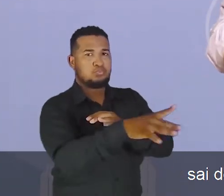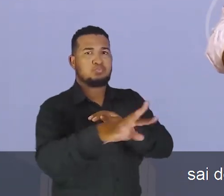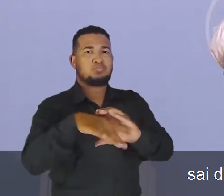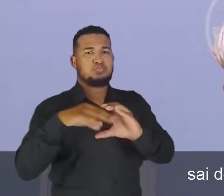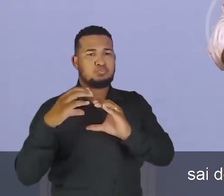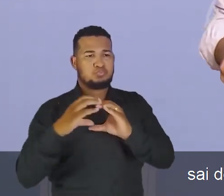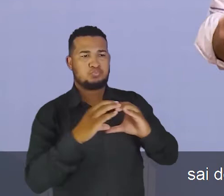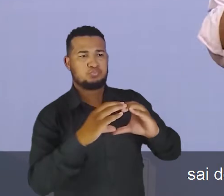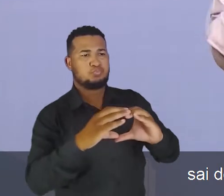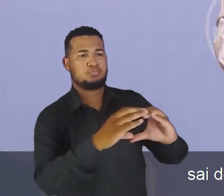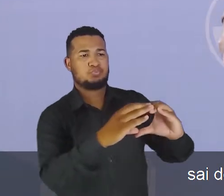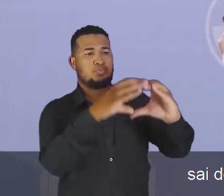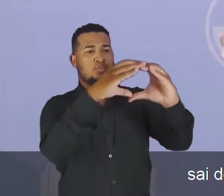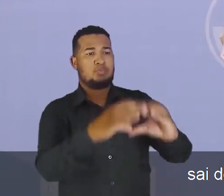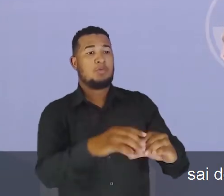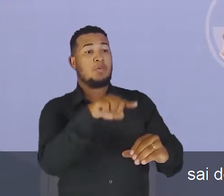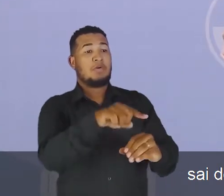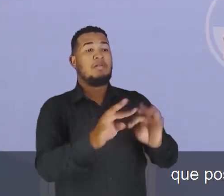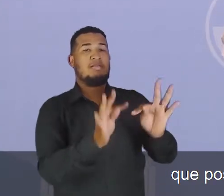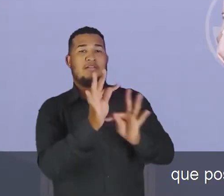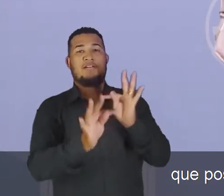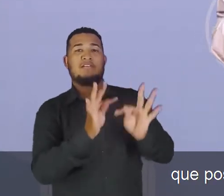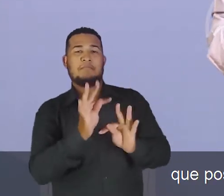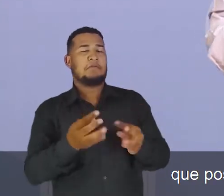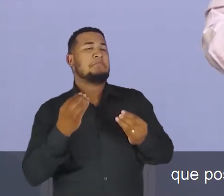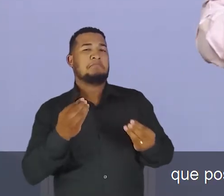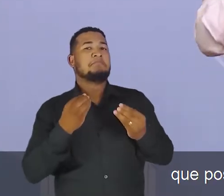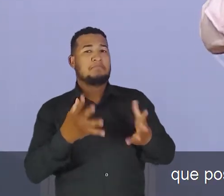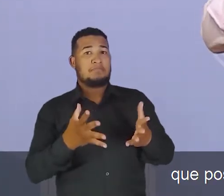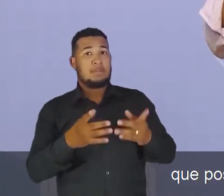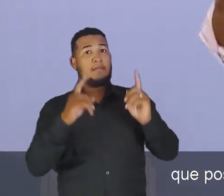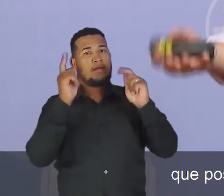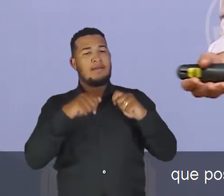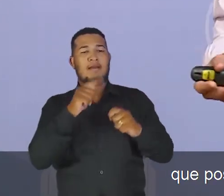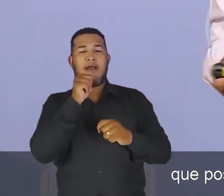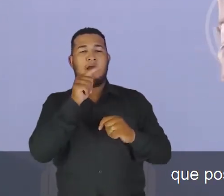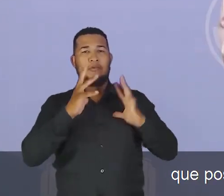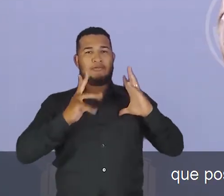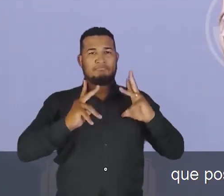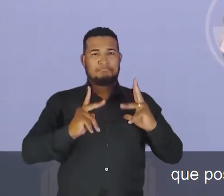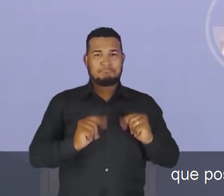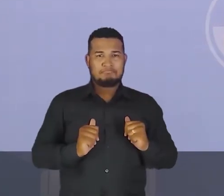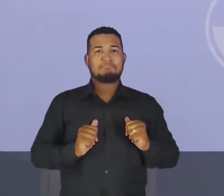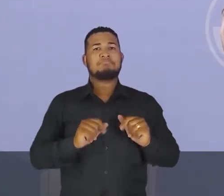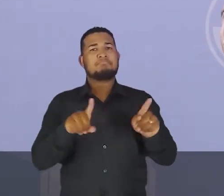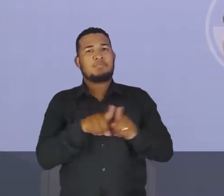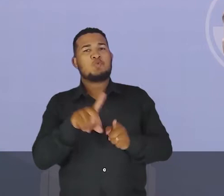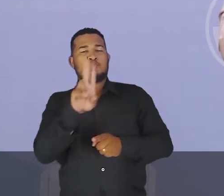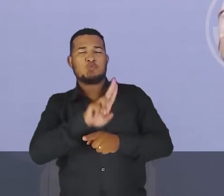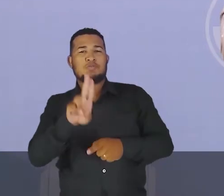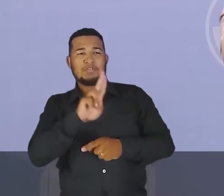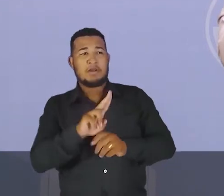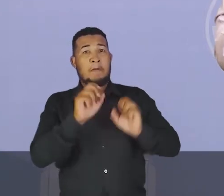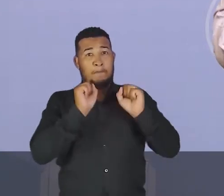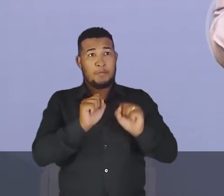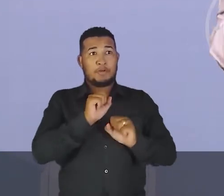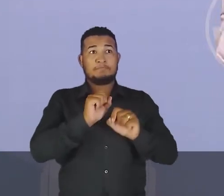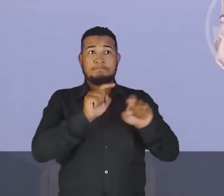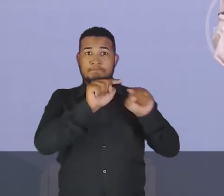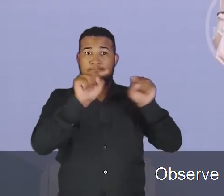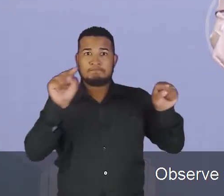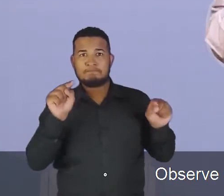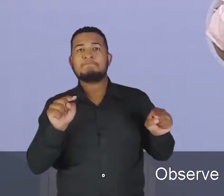vai em direção à estação de tratamento para que possa haver a purificação da água, para que a gente possa consumir essa água